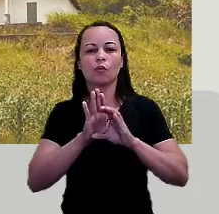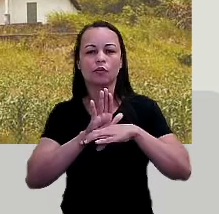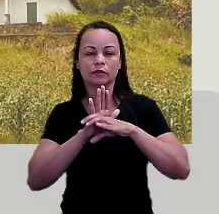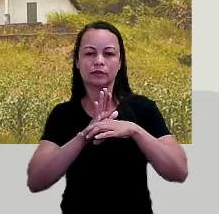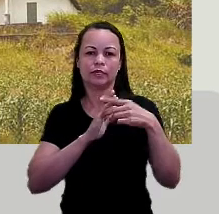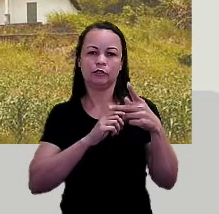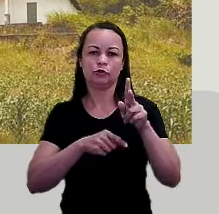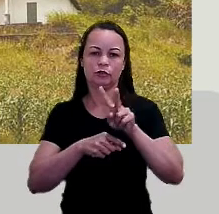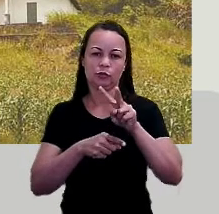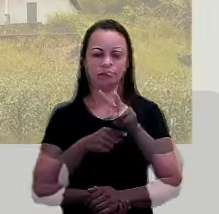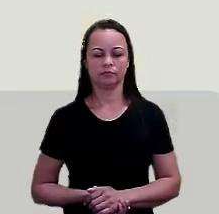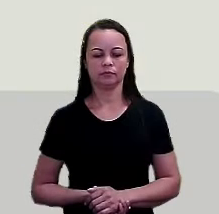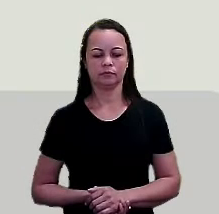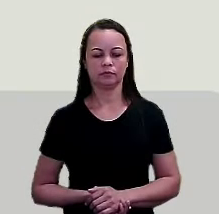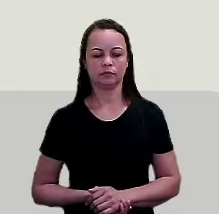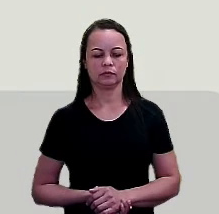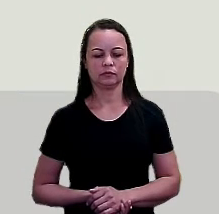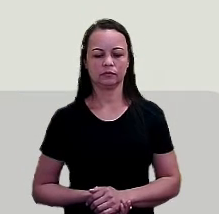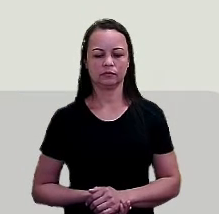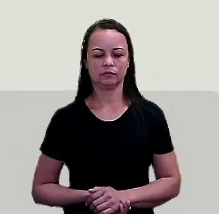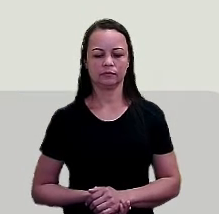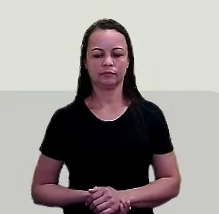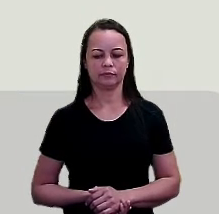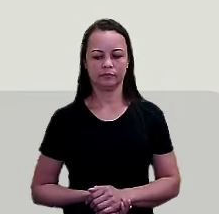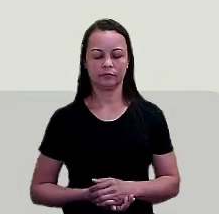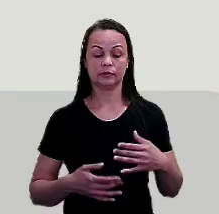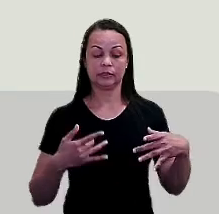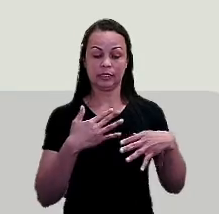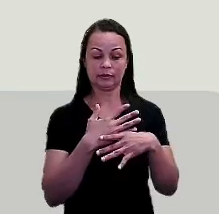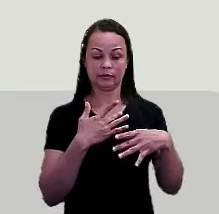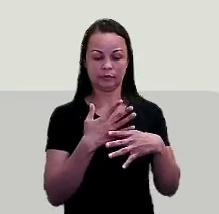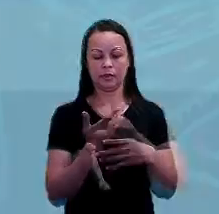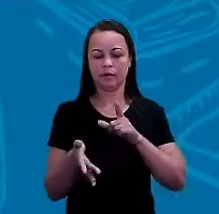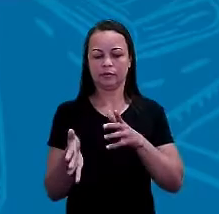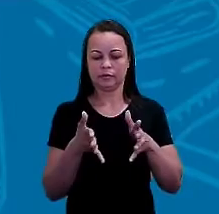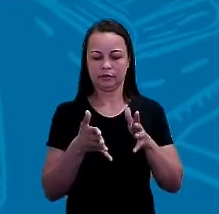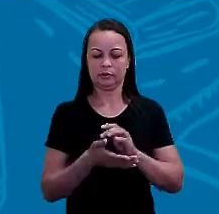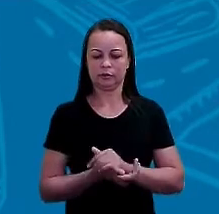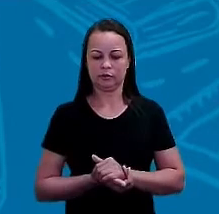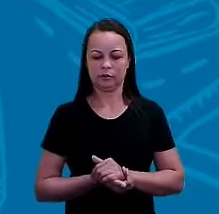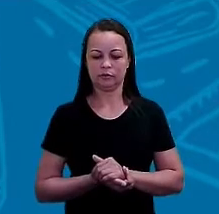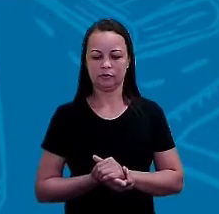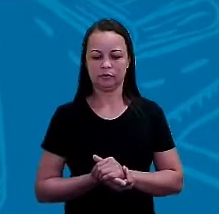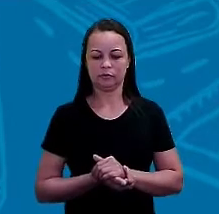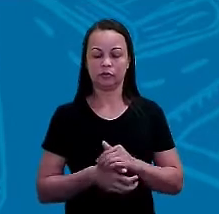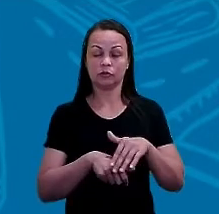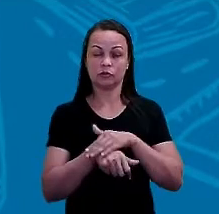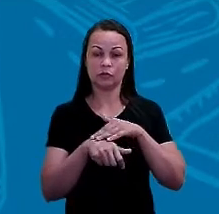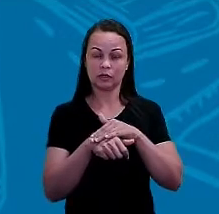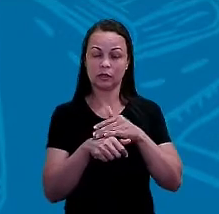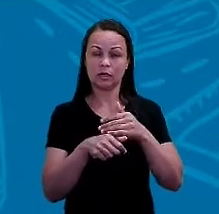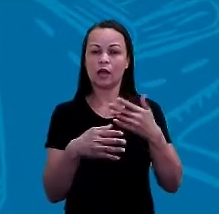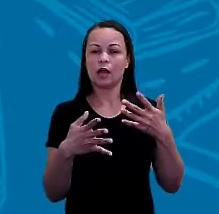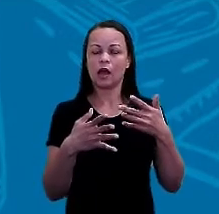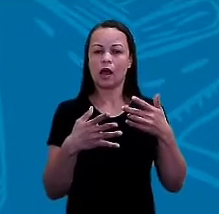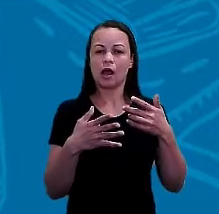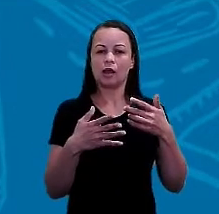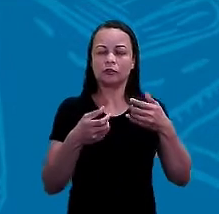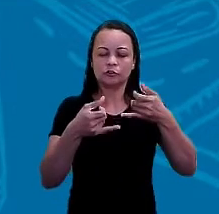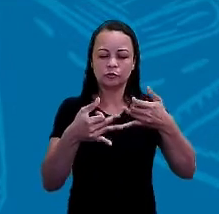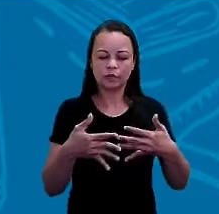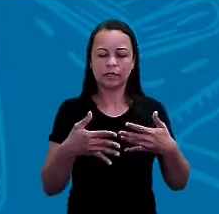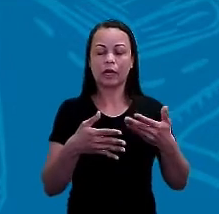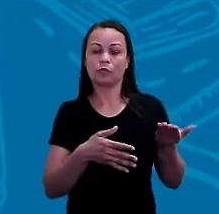dessa história. A cidade e o campo, aproximações e diferenças. Como eu tinha dito no começo, aproximações e diferenças andam